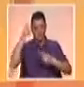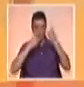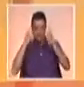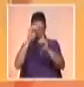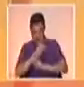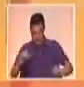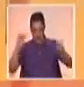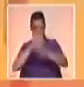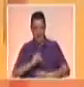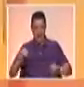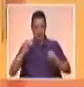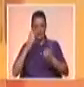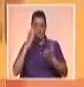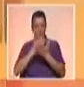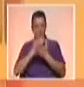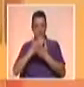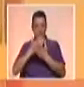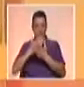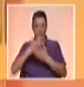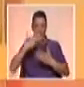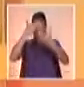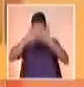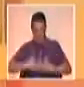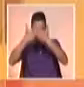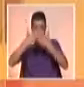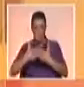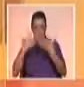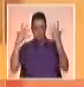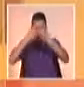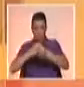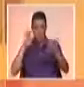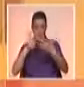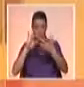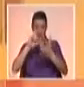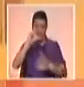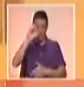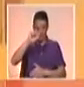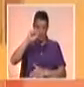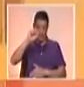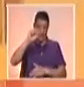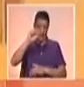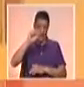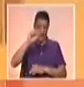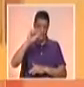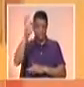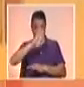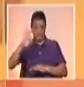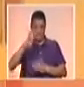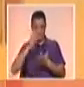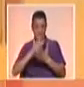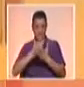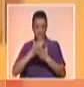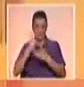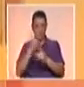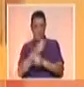apenas tiras escuras, ou seja, porque ela só teve contacto com a aprendizagem da língua gestual exatamente aos 7 anos. Tiras escuras?